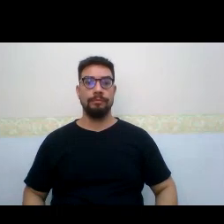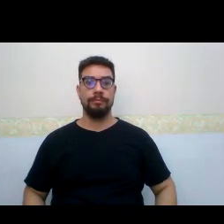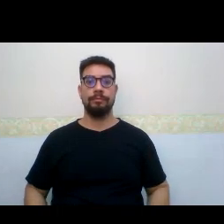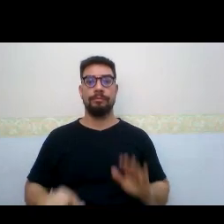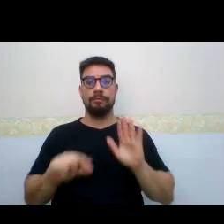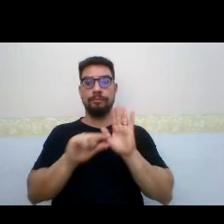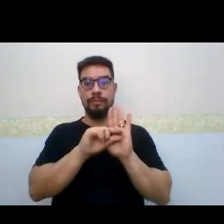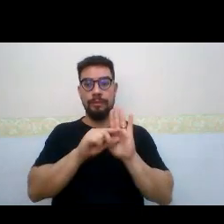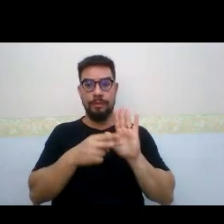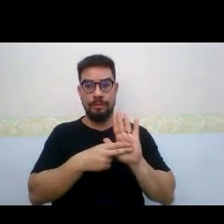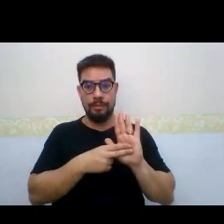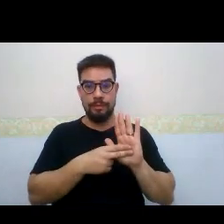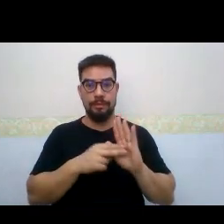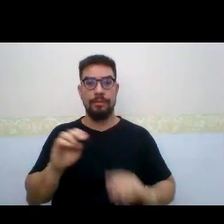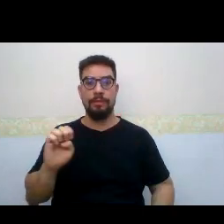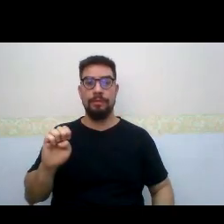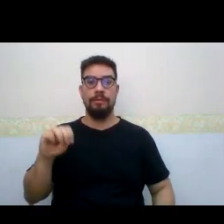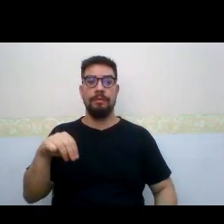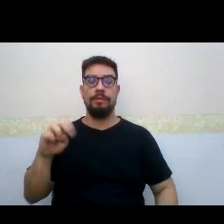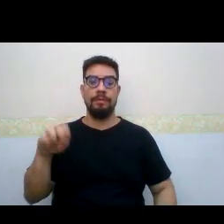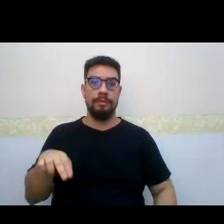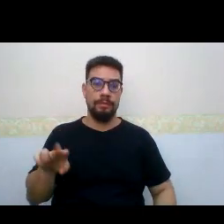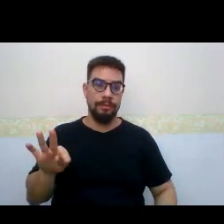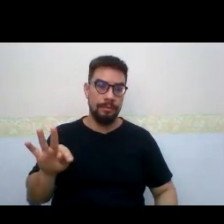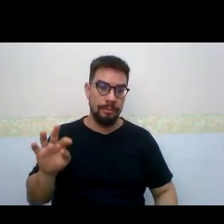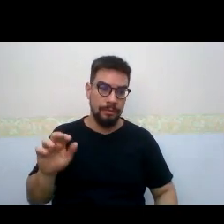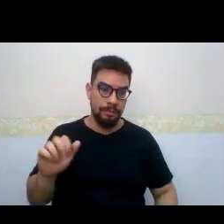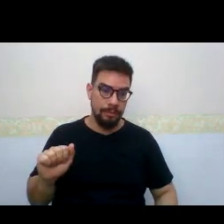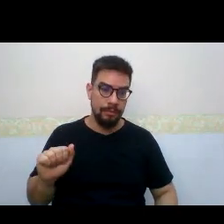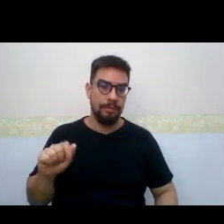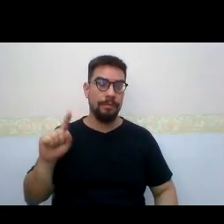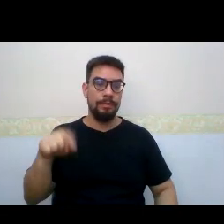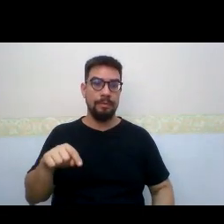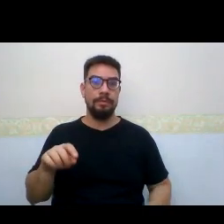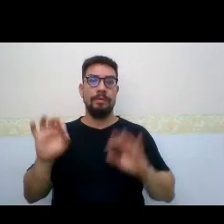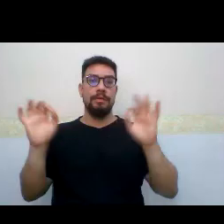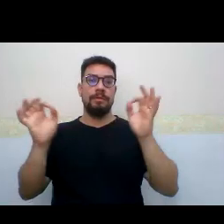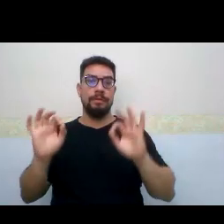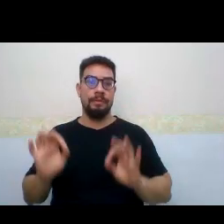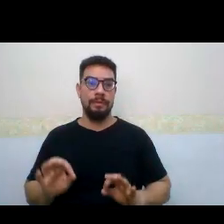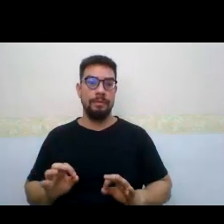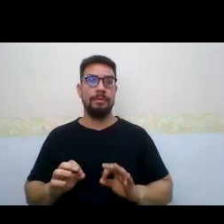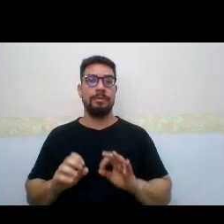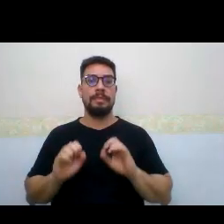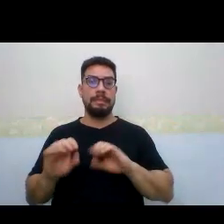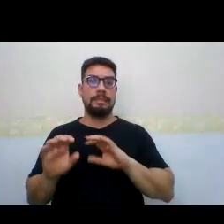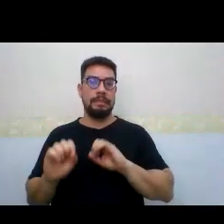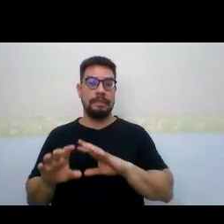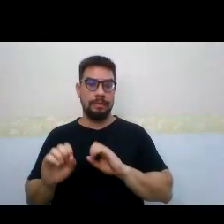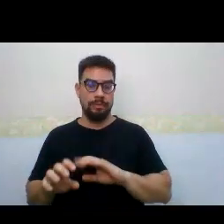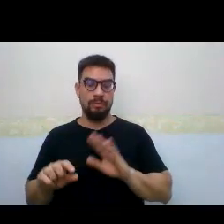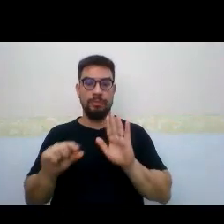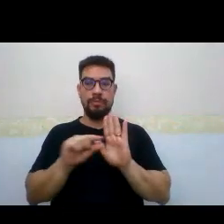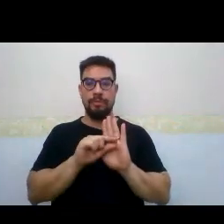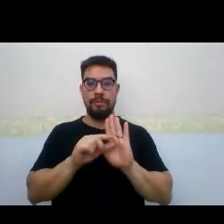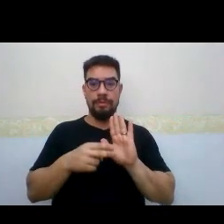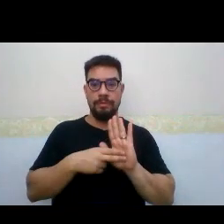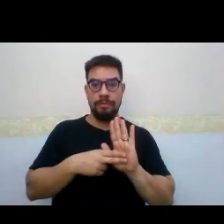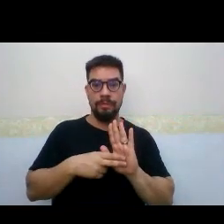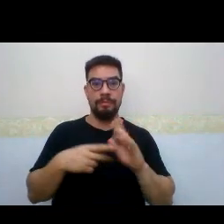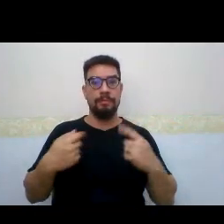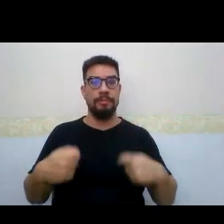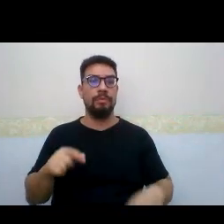é o ponto de partida para a elaboração do plano de ensino, né? Elementos que compõem a ementa. Deixa eu ver se eu coloquei aqui ou se